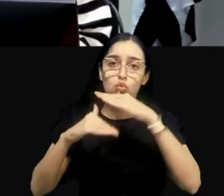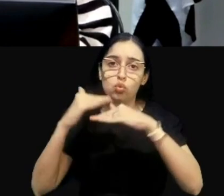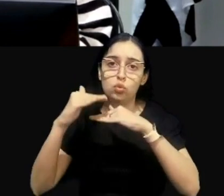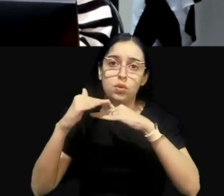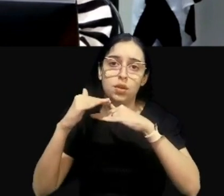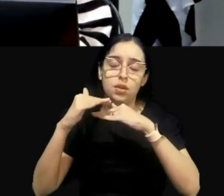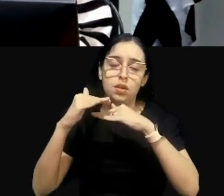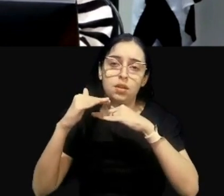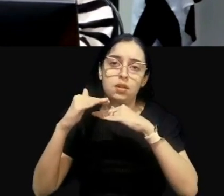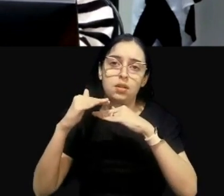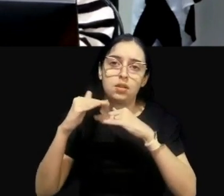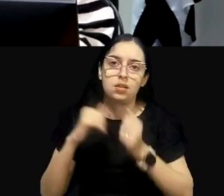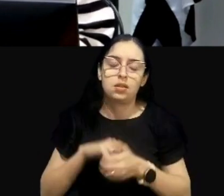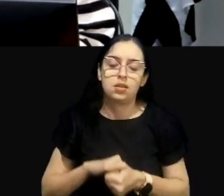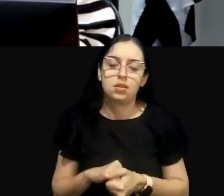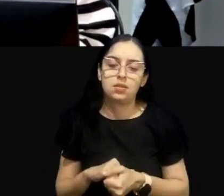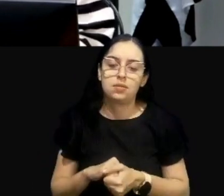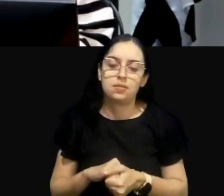né,